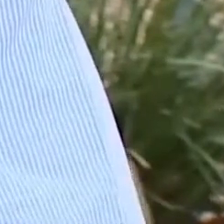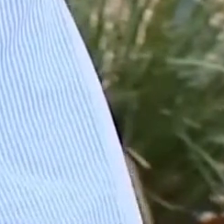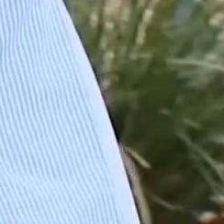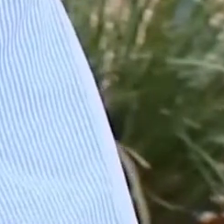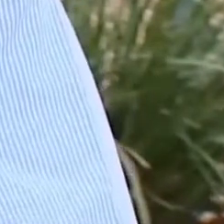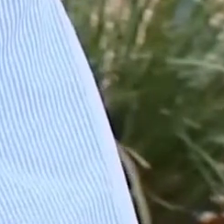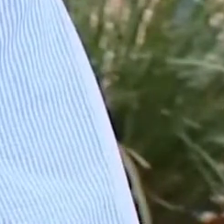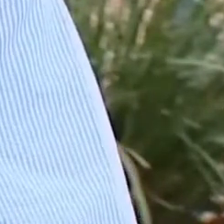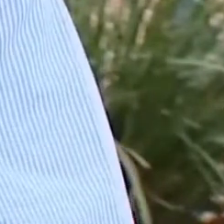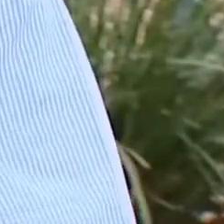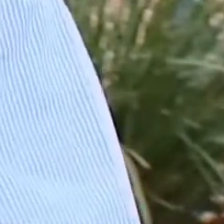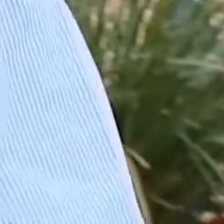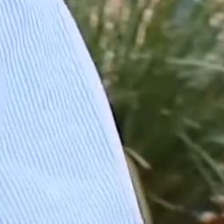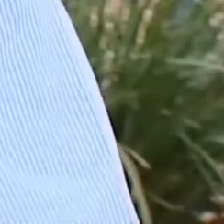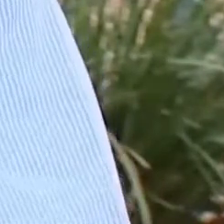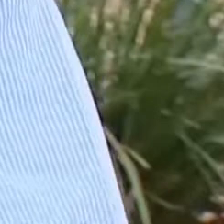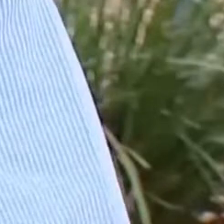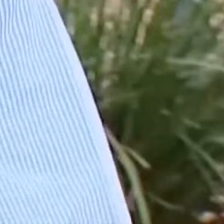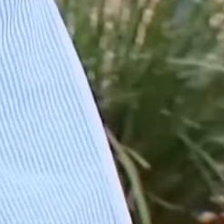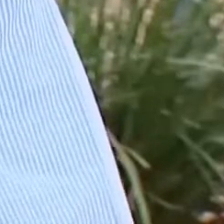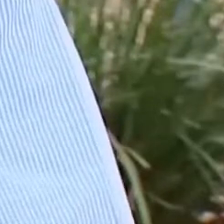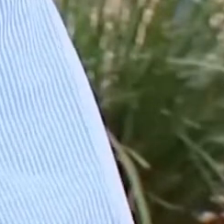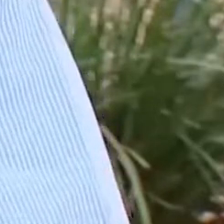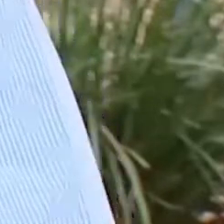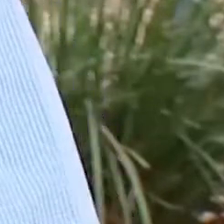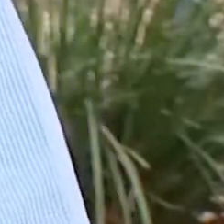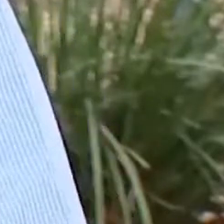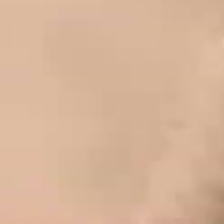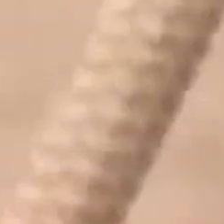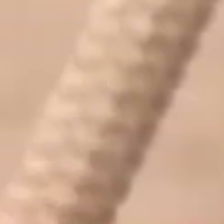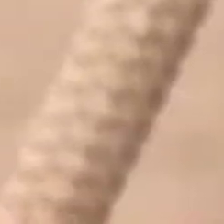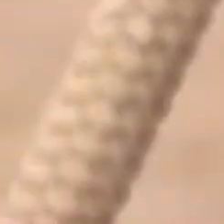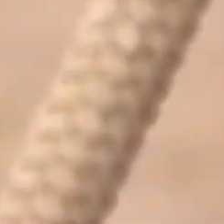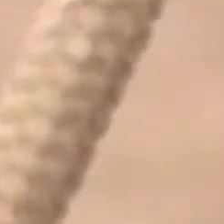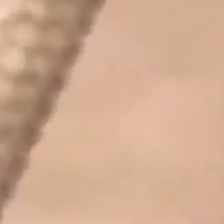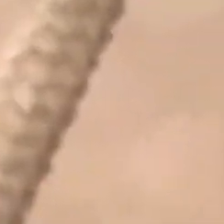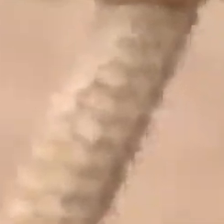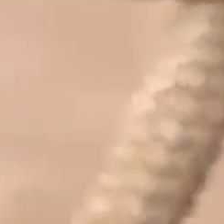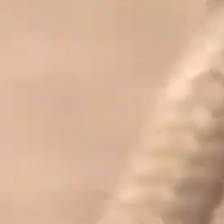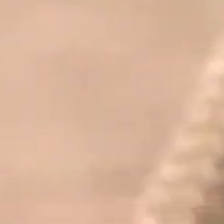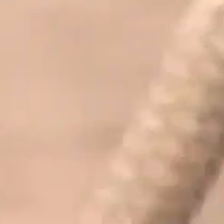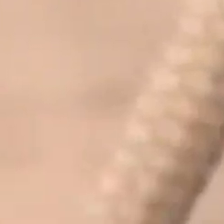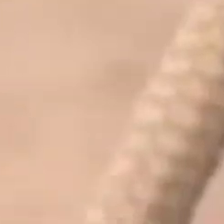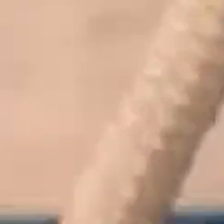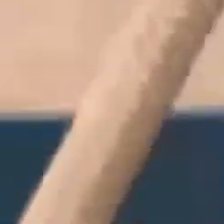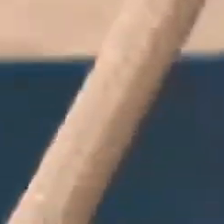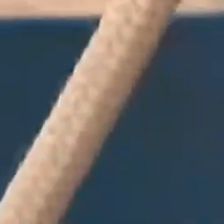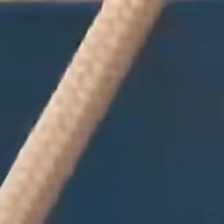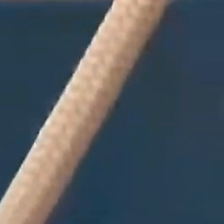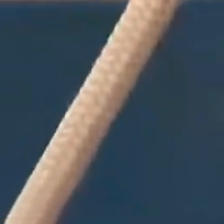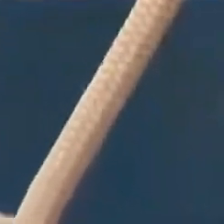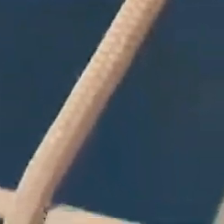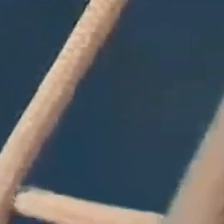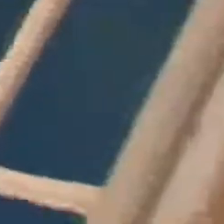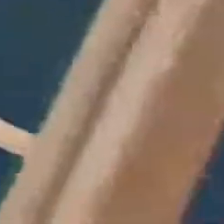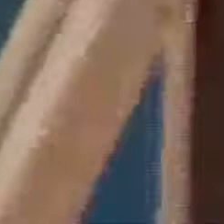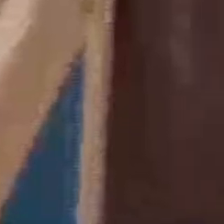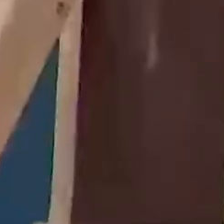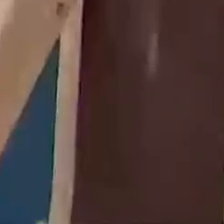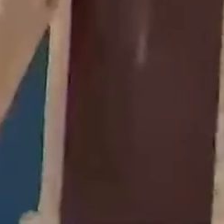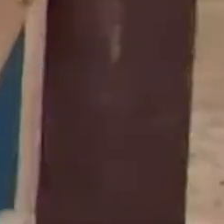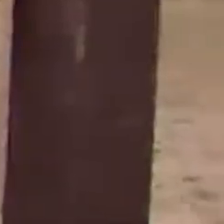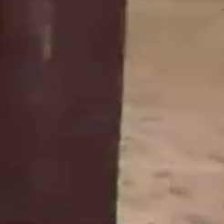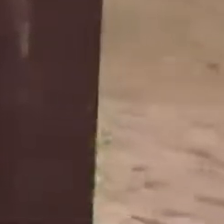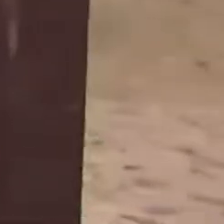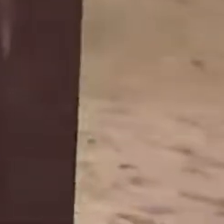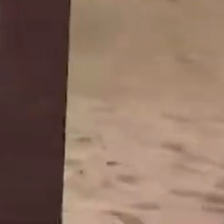pouco mais de conforto para as crianças e proteção também. O vereador também solicitou no mesmo documento que fossem